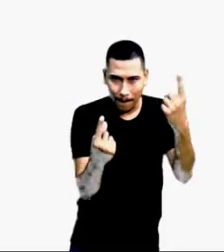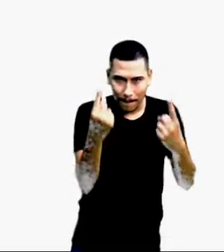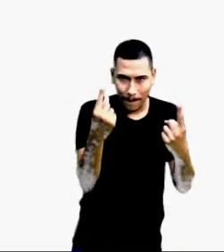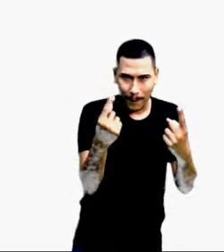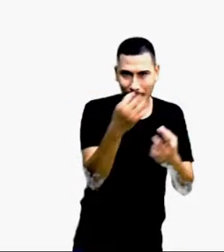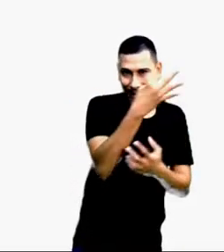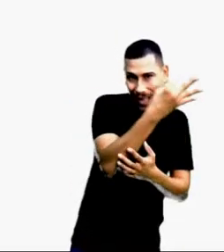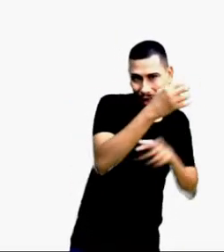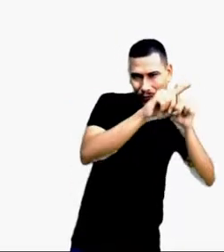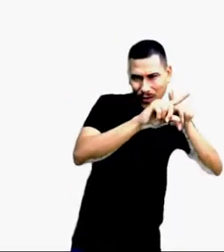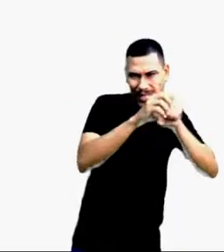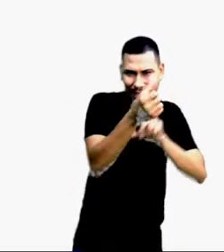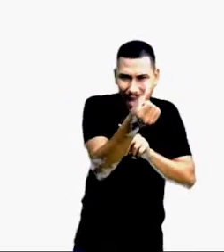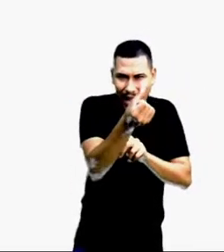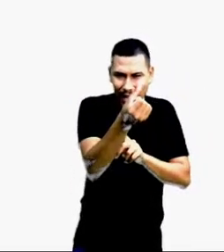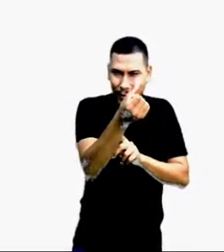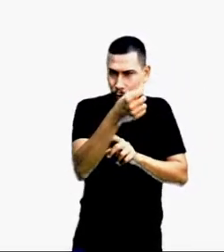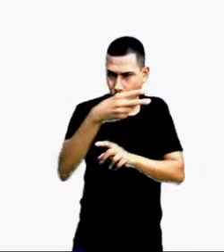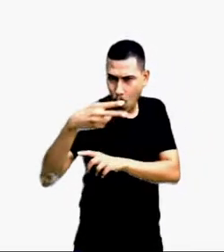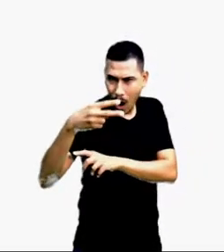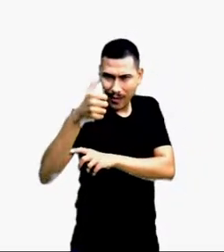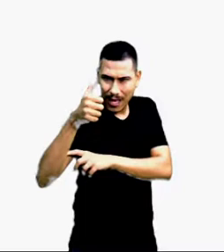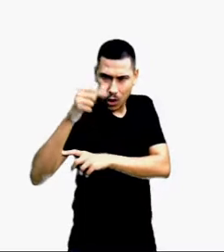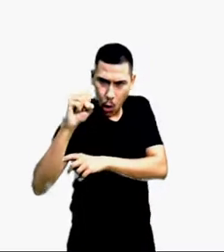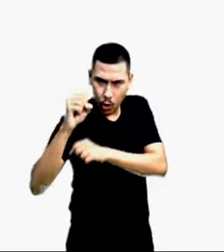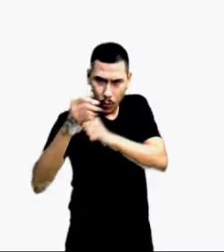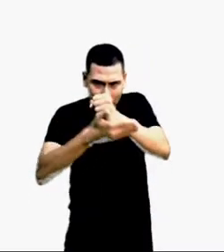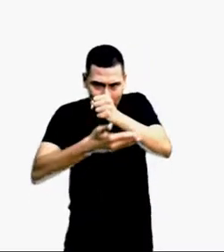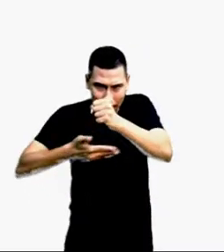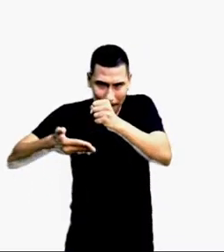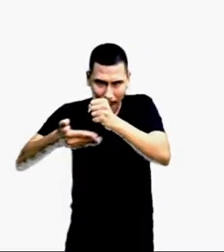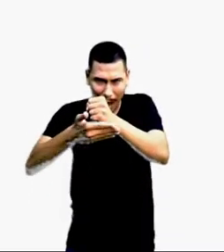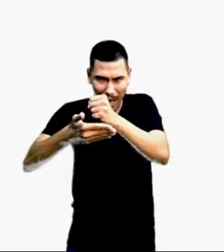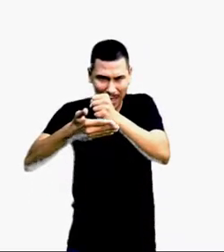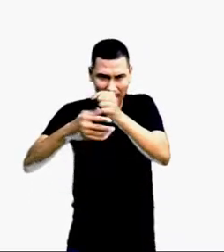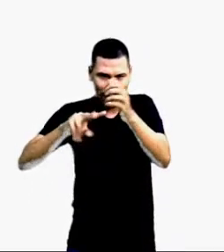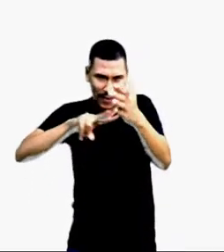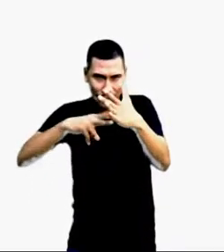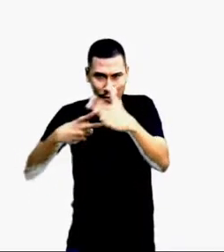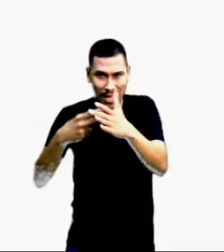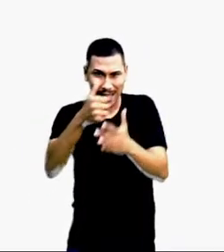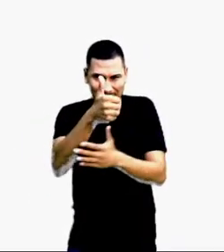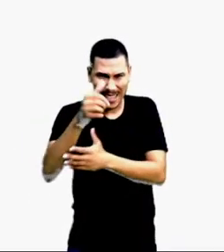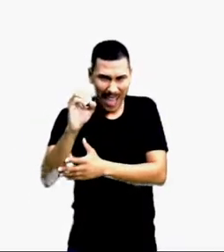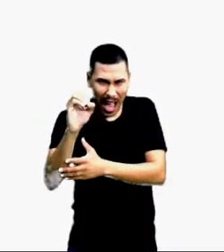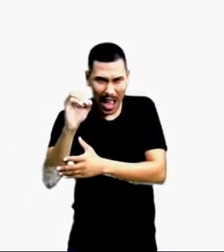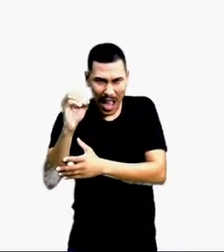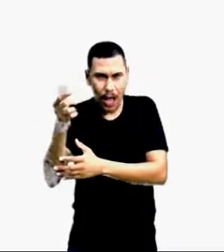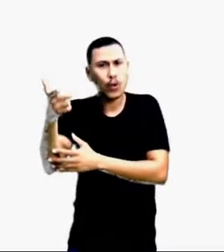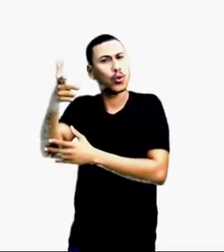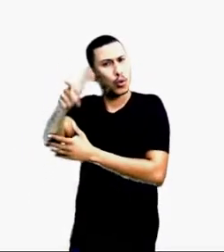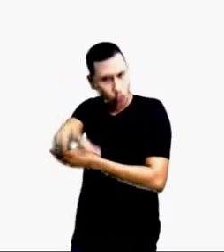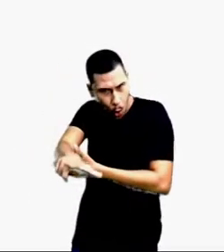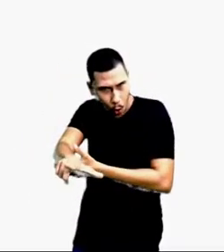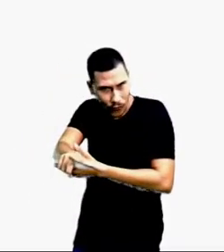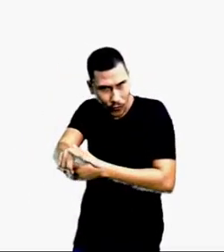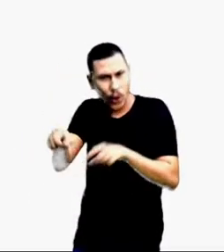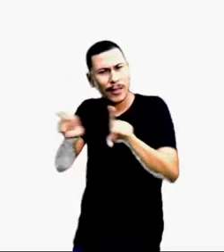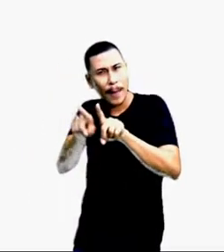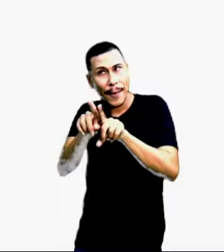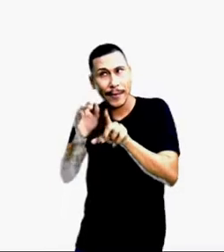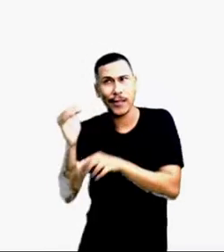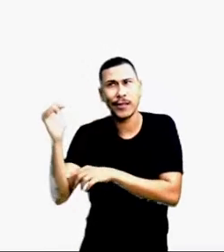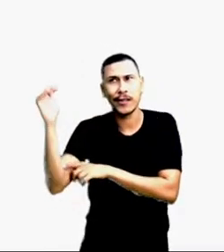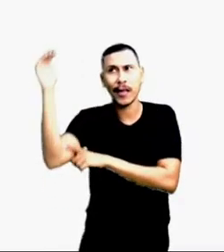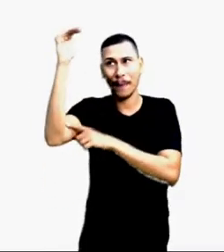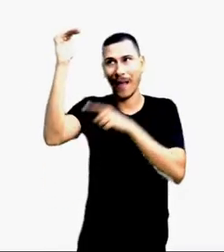6, 18. E as bases, que são 10, você vai repetir a base 10. E o expoente,